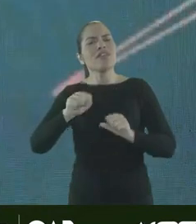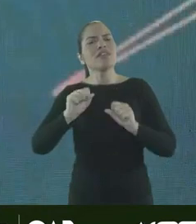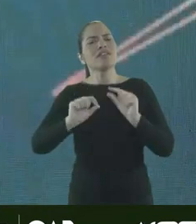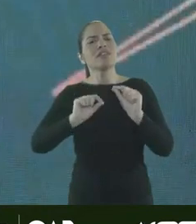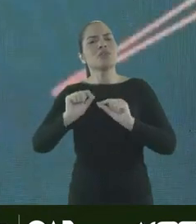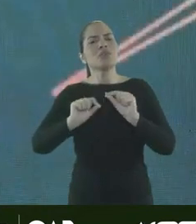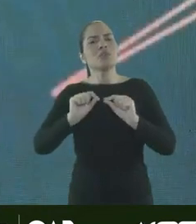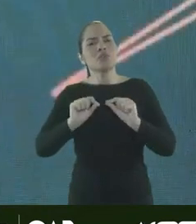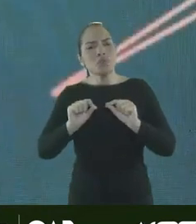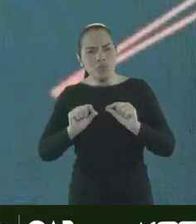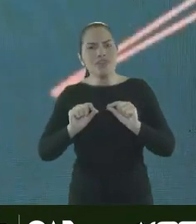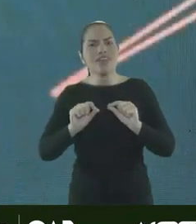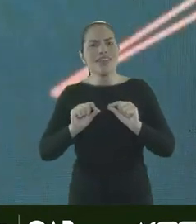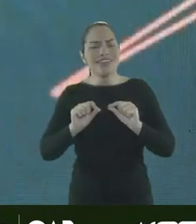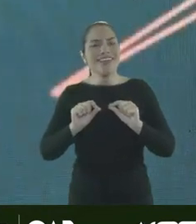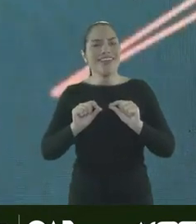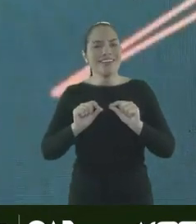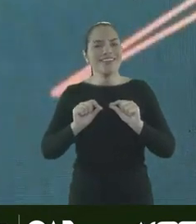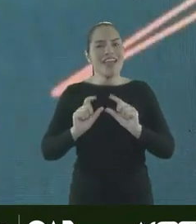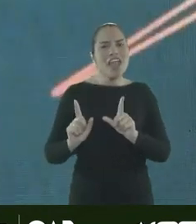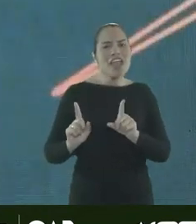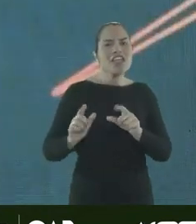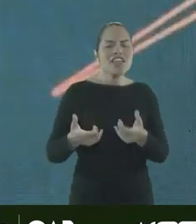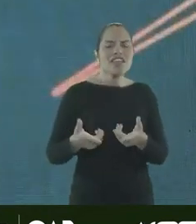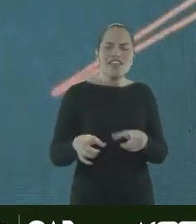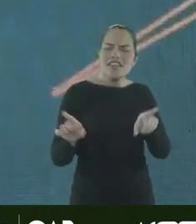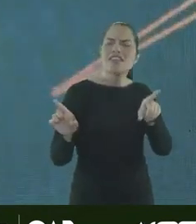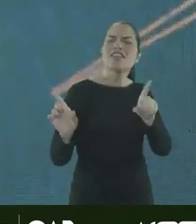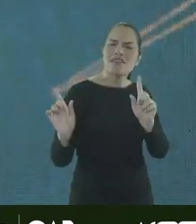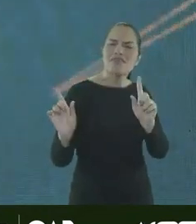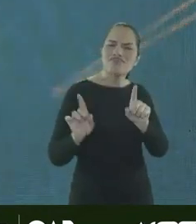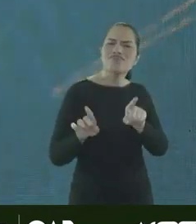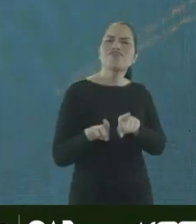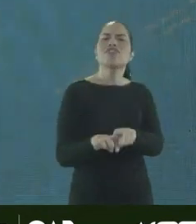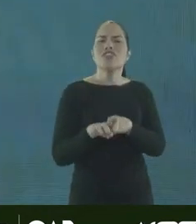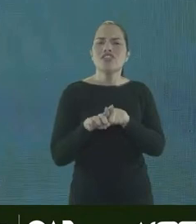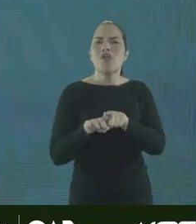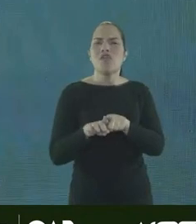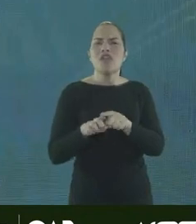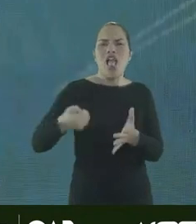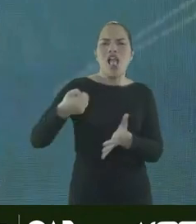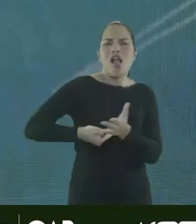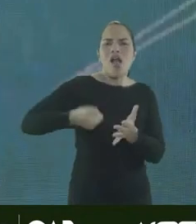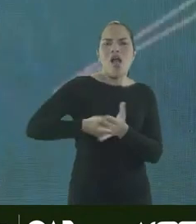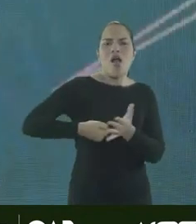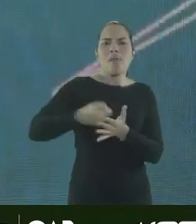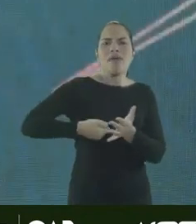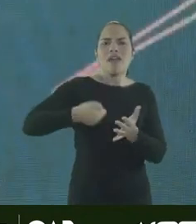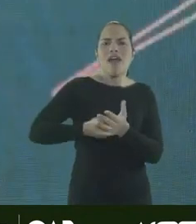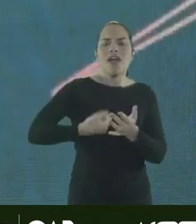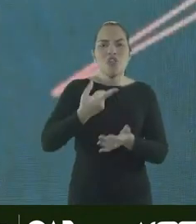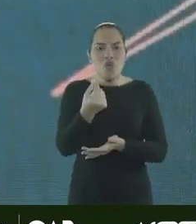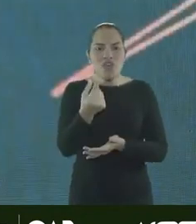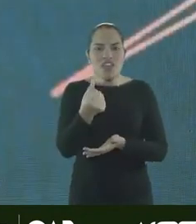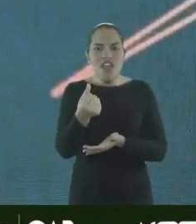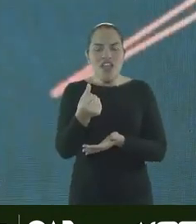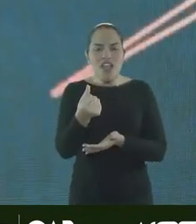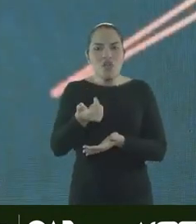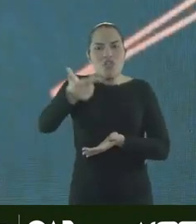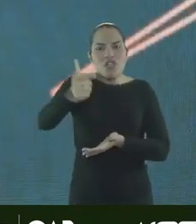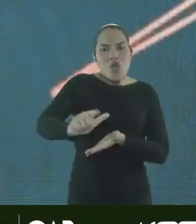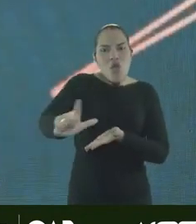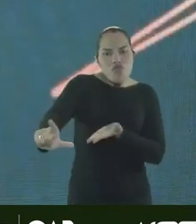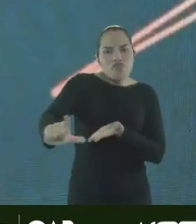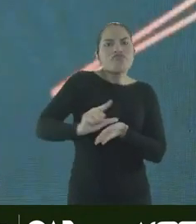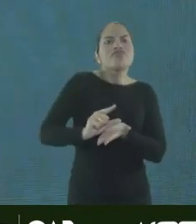eh Audácia de cobrar a devolução desse dinheiro é a narrativa quando o filho de